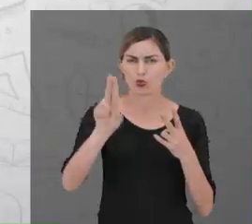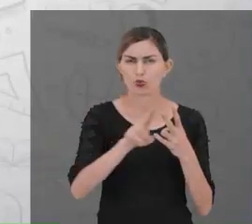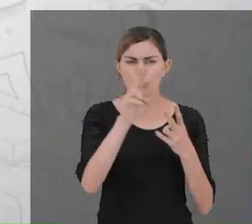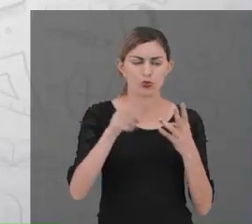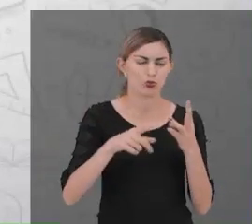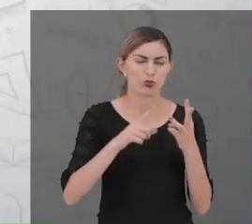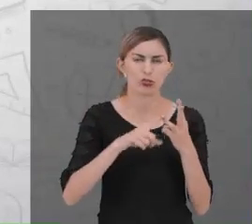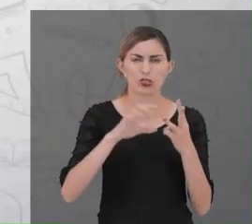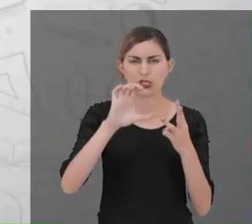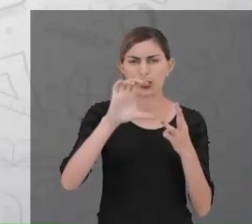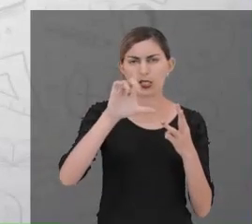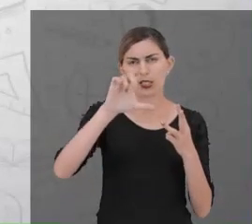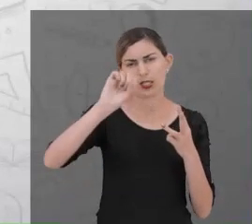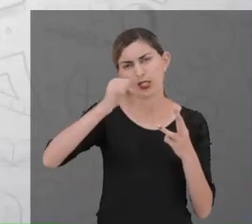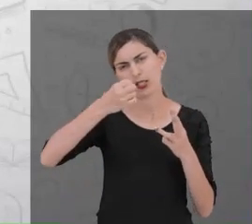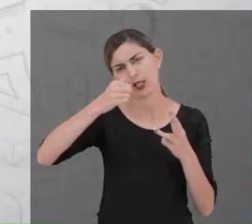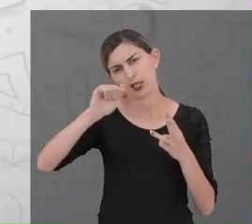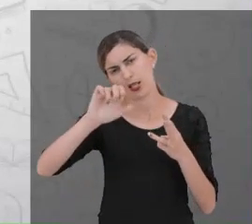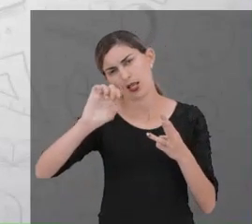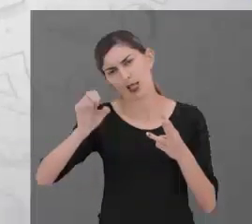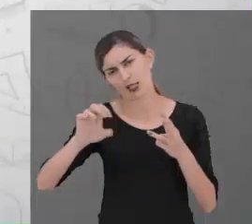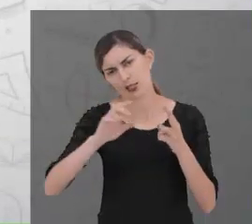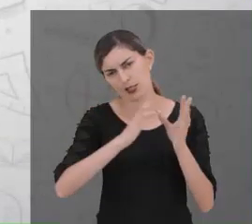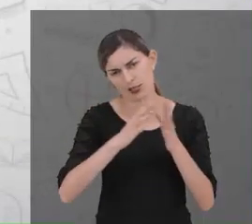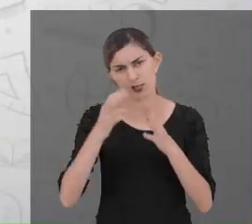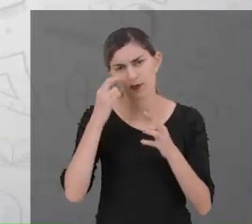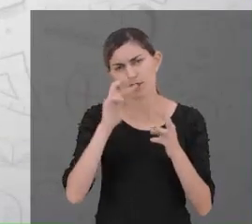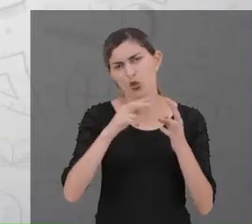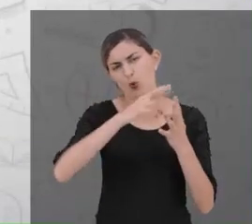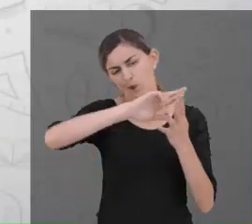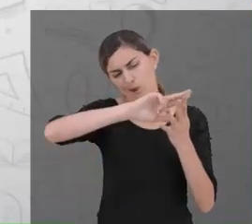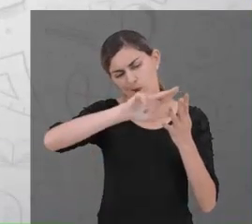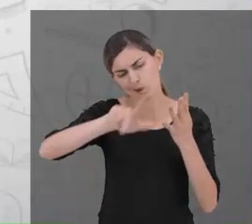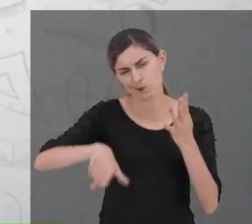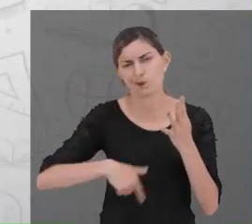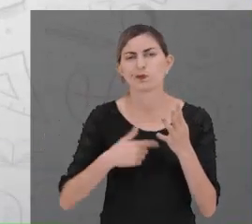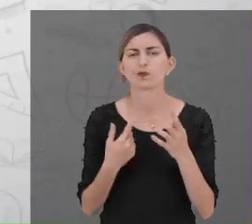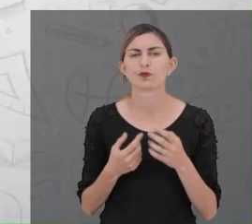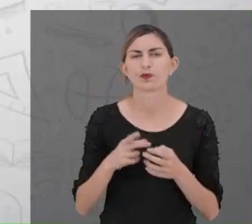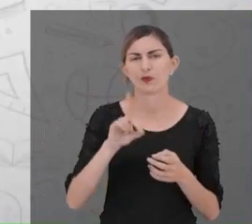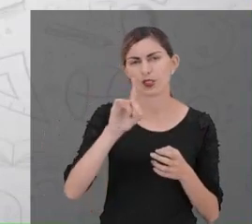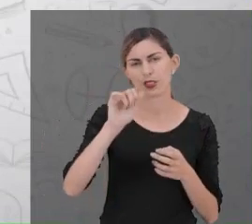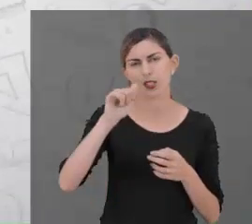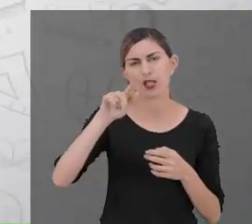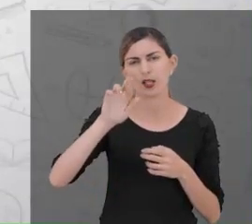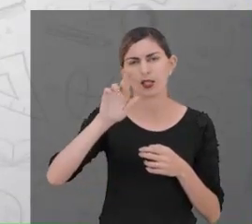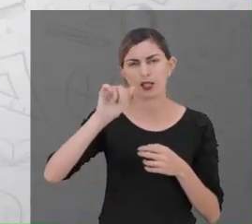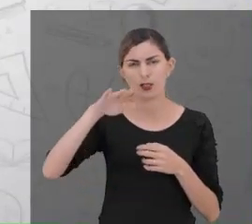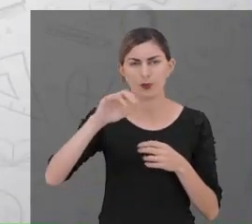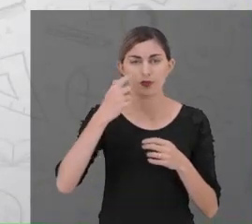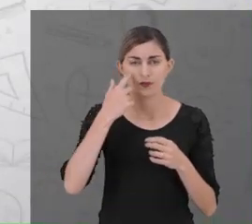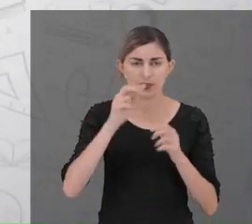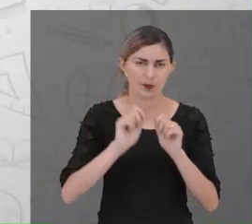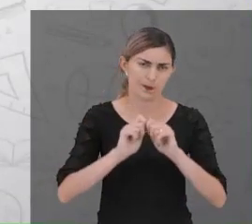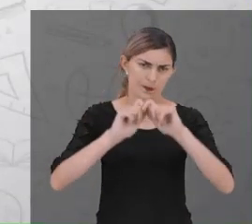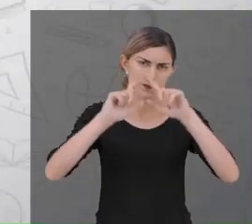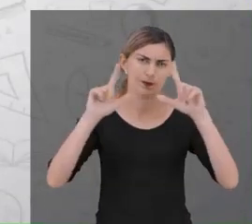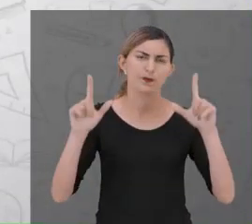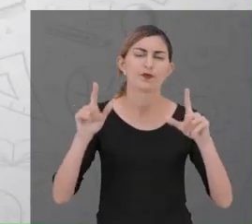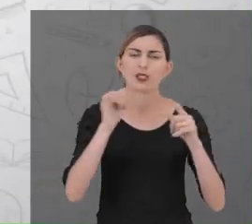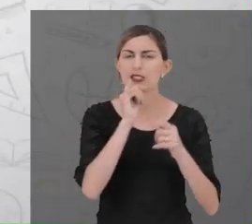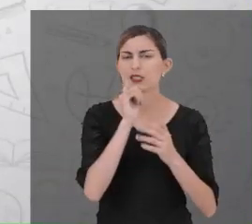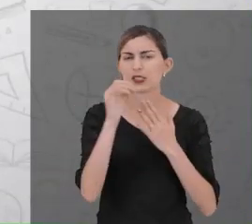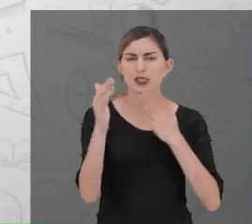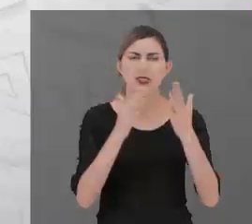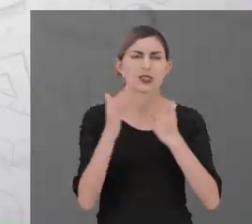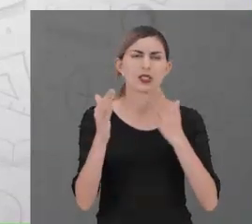de uso, diagramas de classe que nós veremos a seguir, entre outros muitos diagramas. Observe no próximo